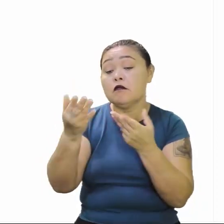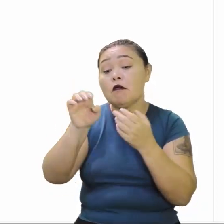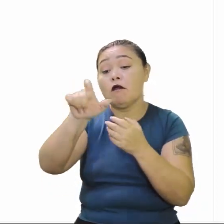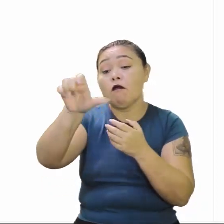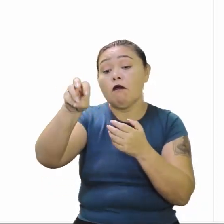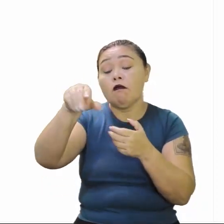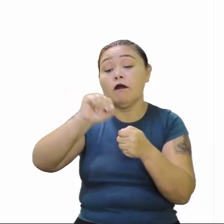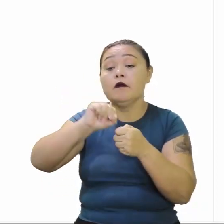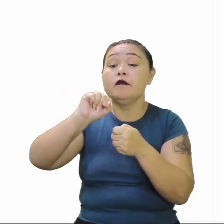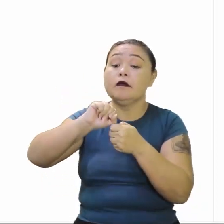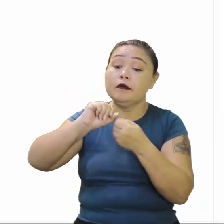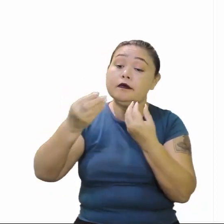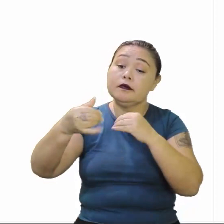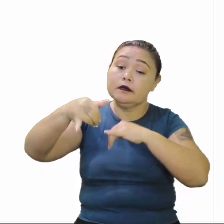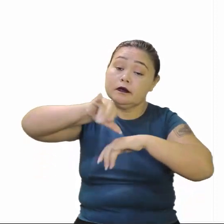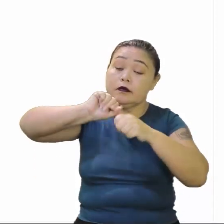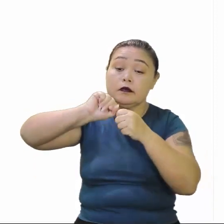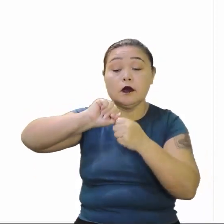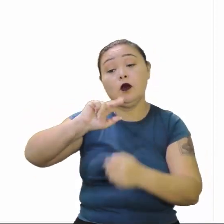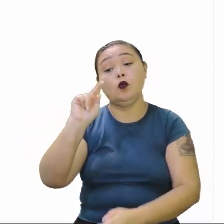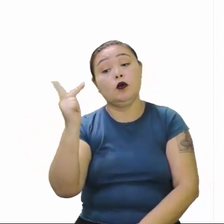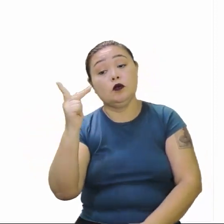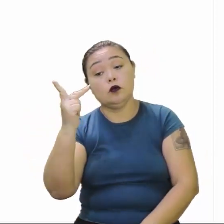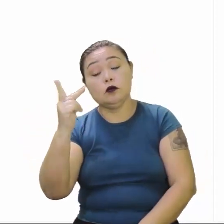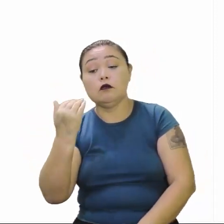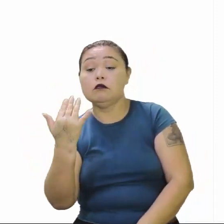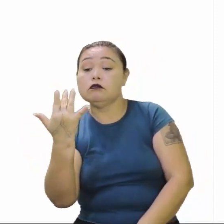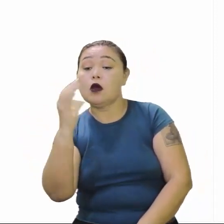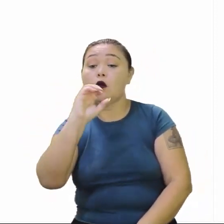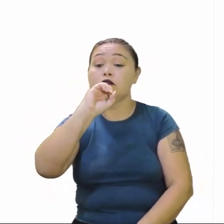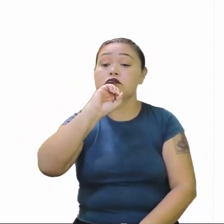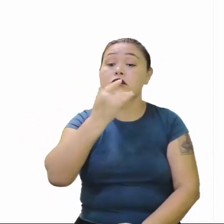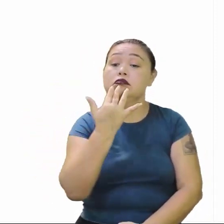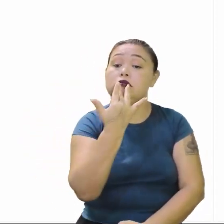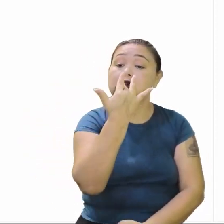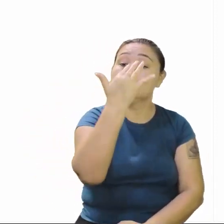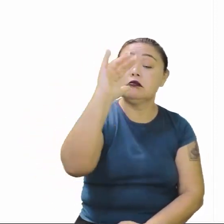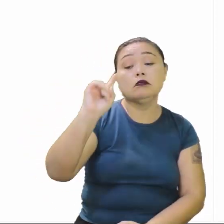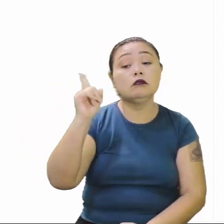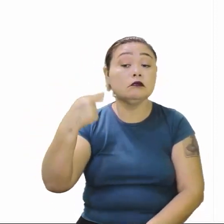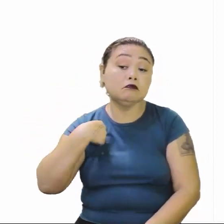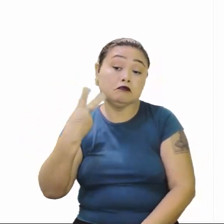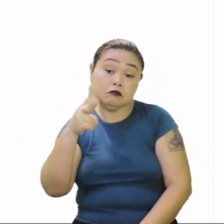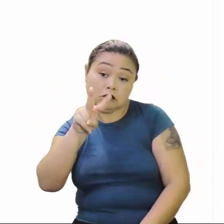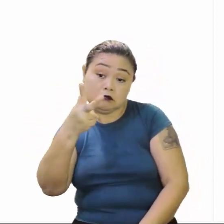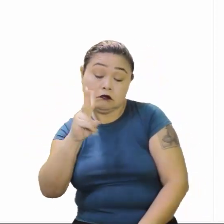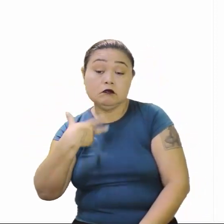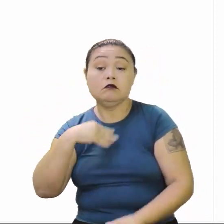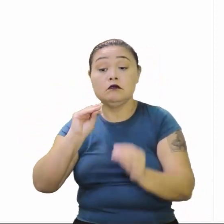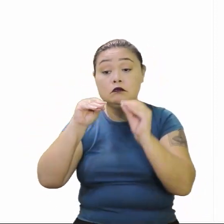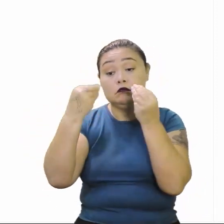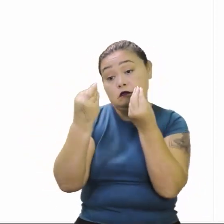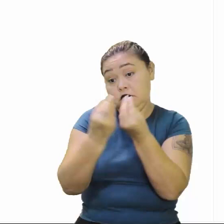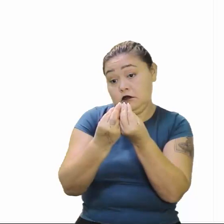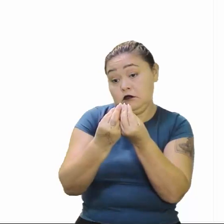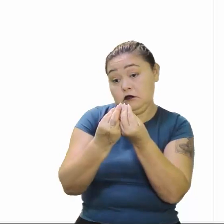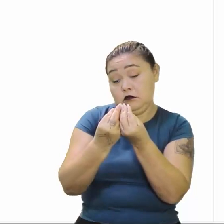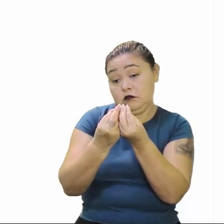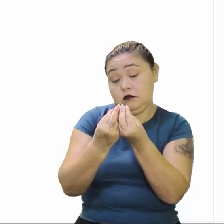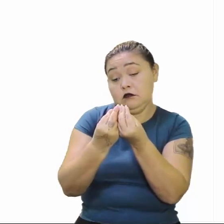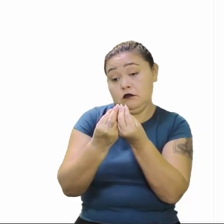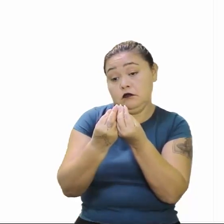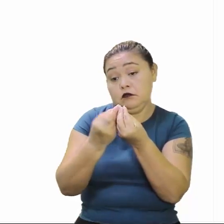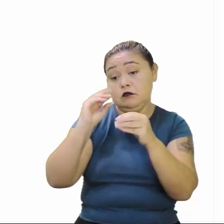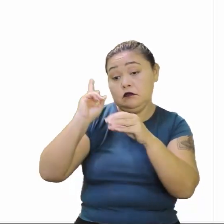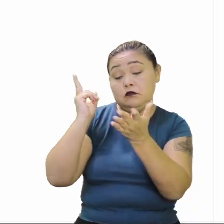diferentes. Hidrogênio e oxigênio. Então, uma substância por átomos